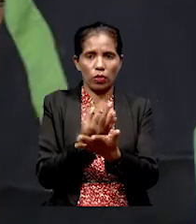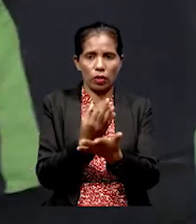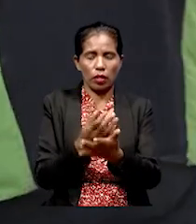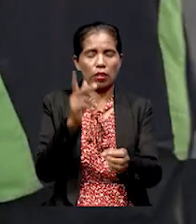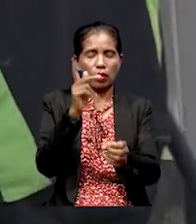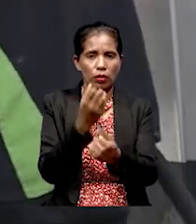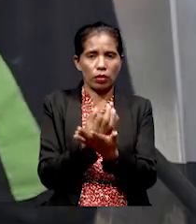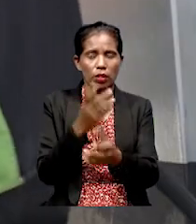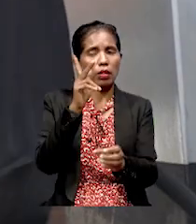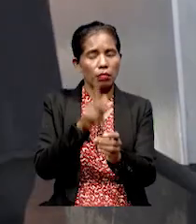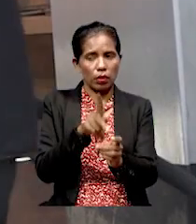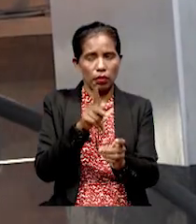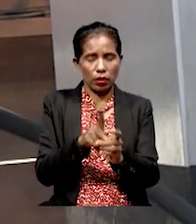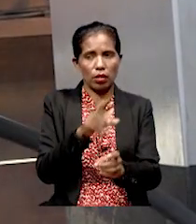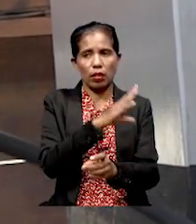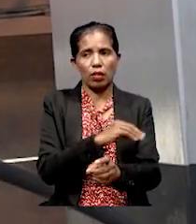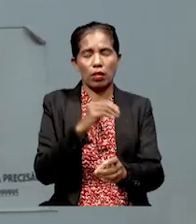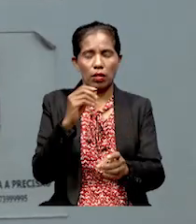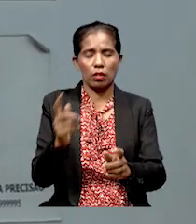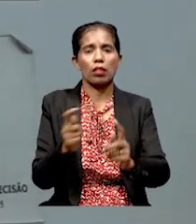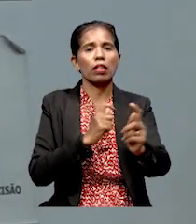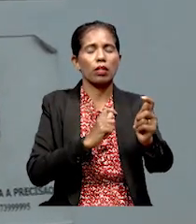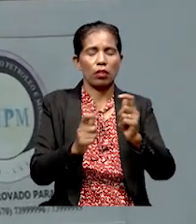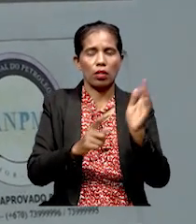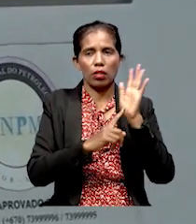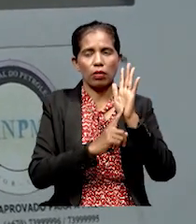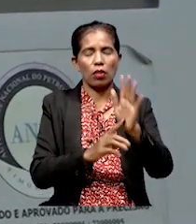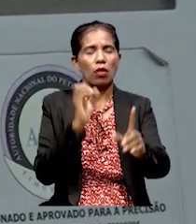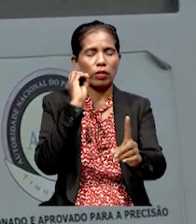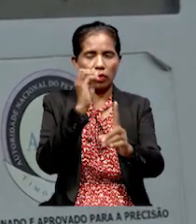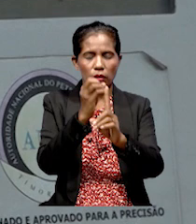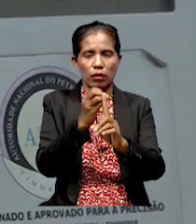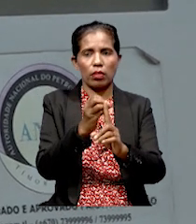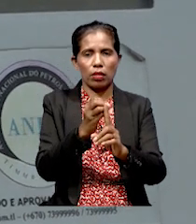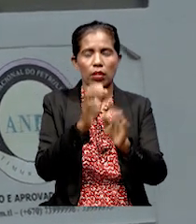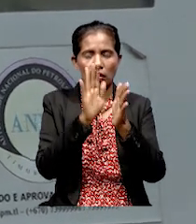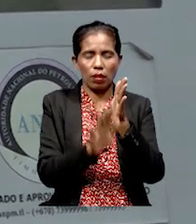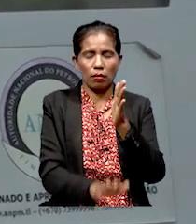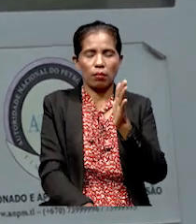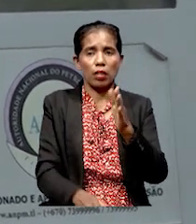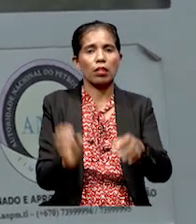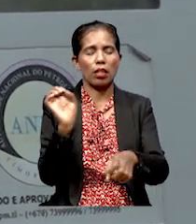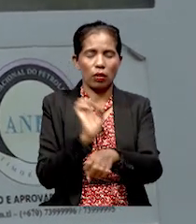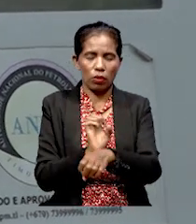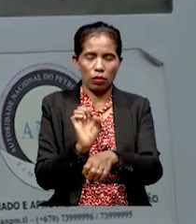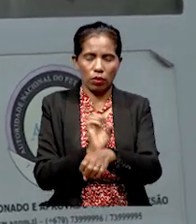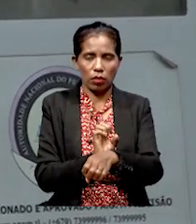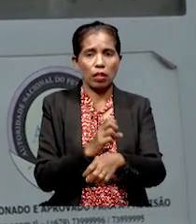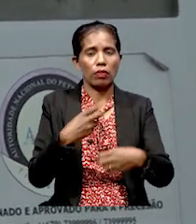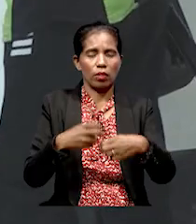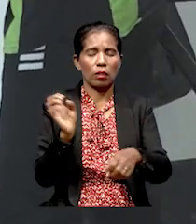com natureza excepcional no transitória com objetivo a menos impacto econômico ho se